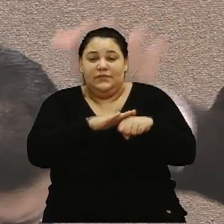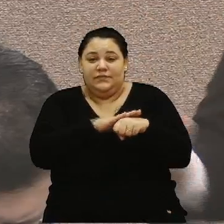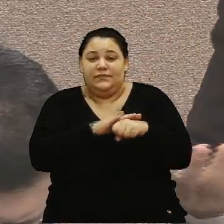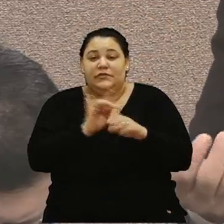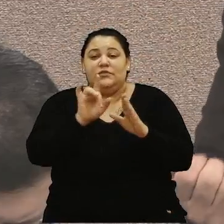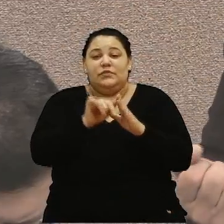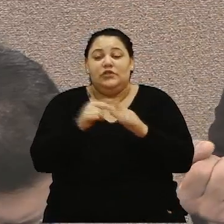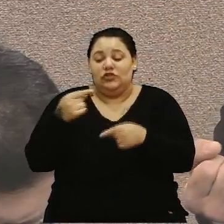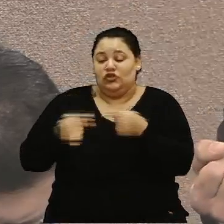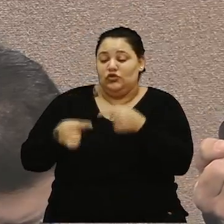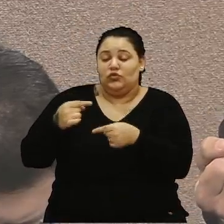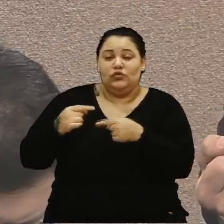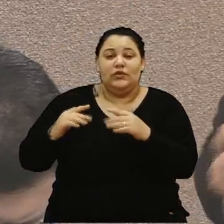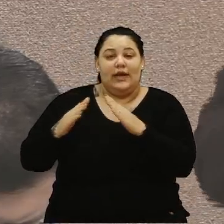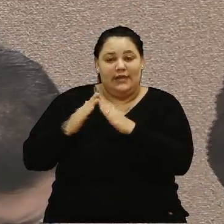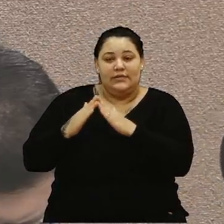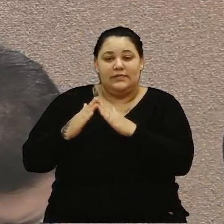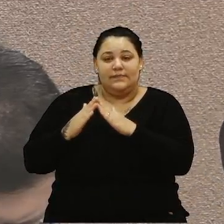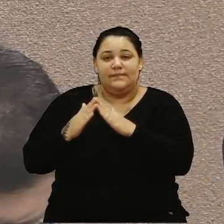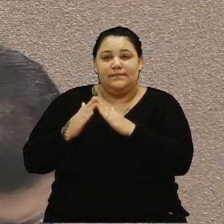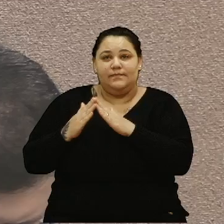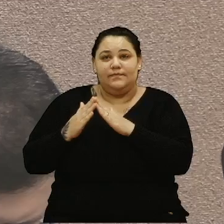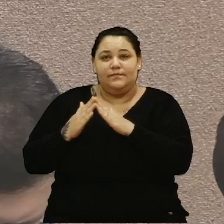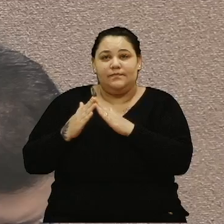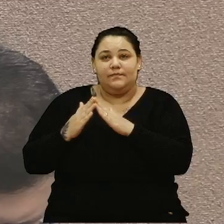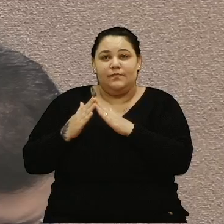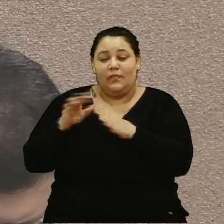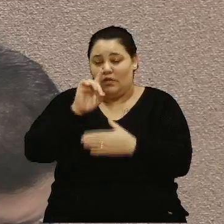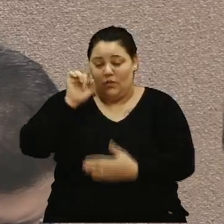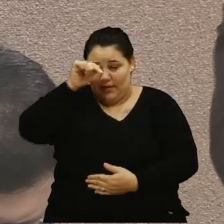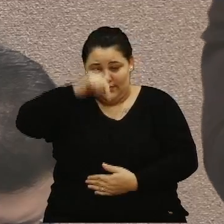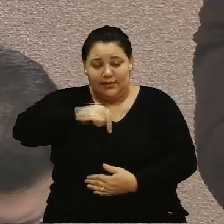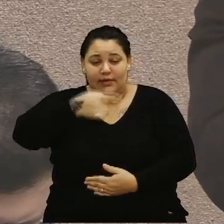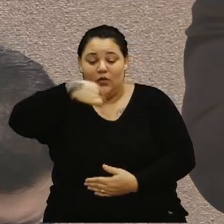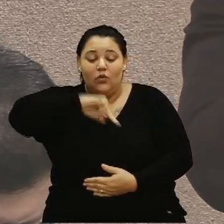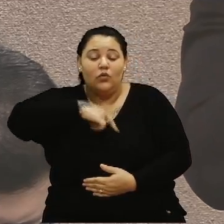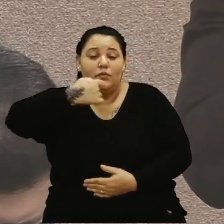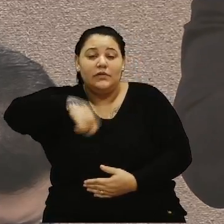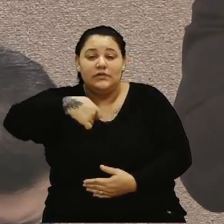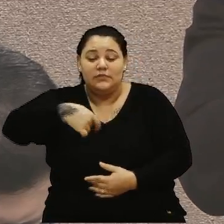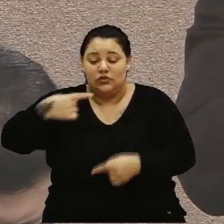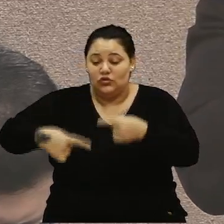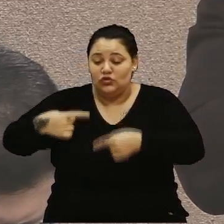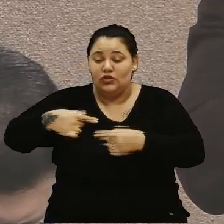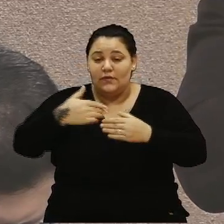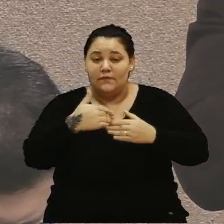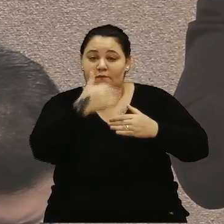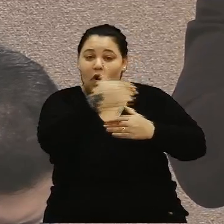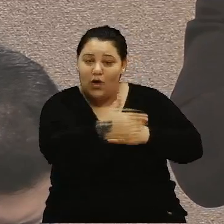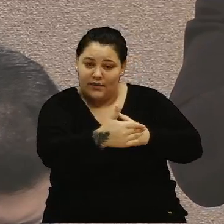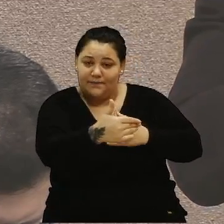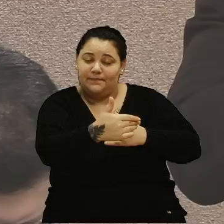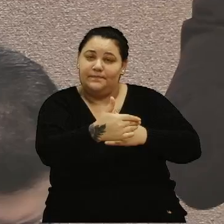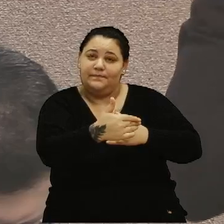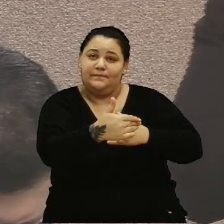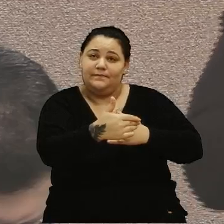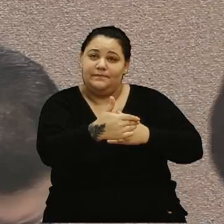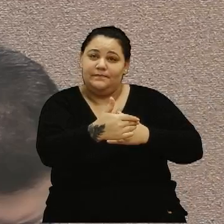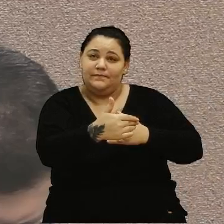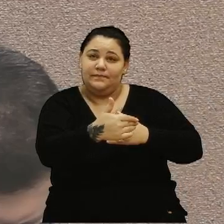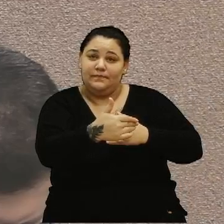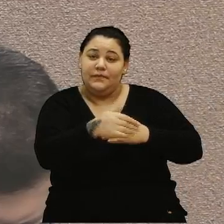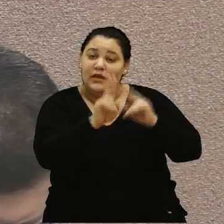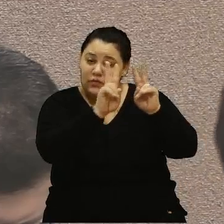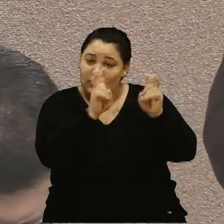discutir aqui na casa, talvez. Não é aqui a casa da discussão, ou nós devemos discutir lá fora da casa? Esse é um